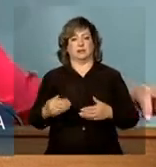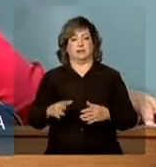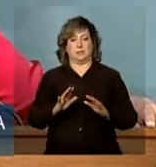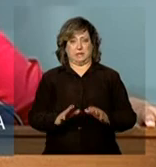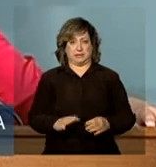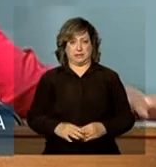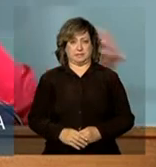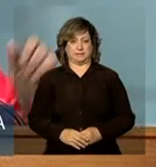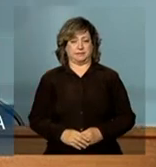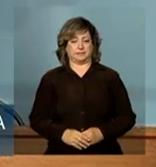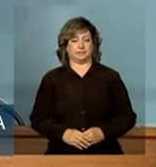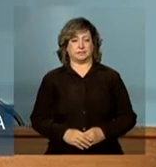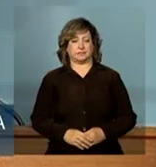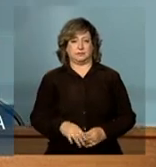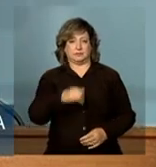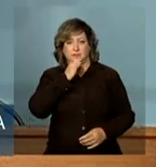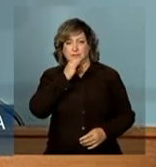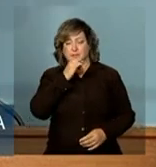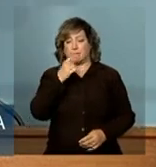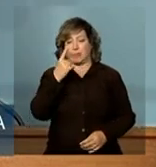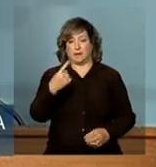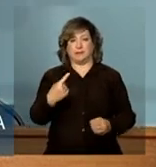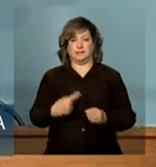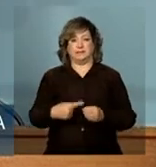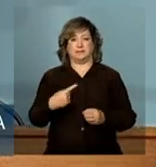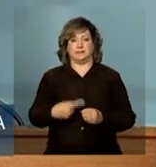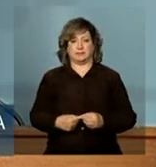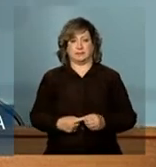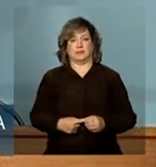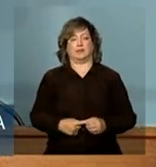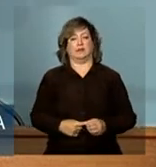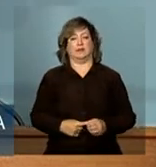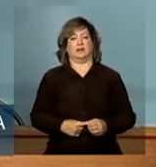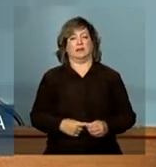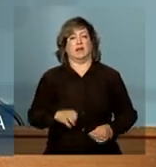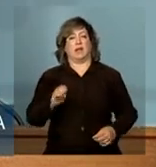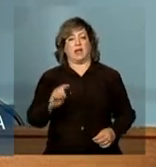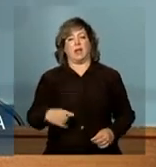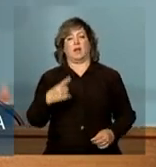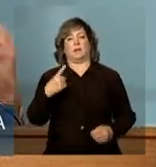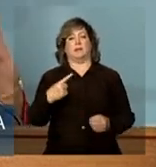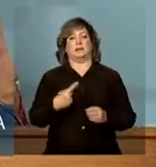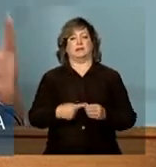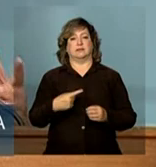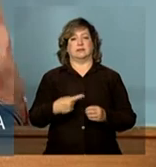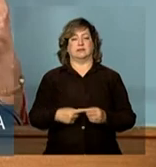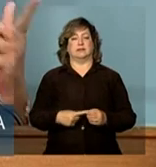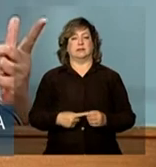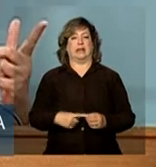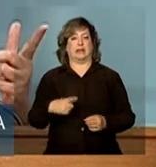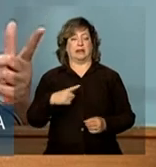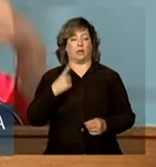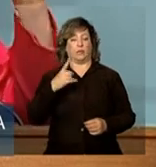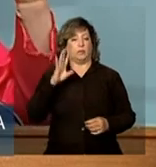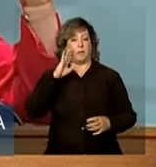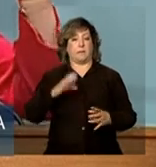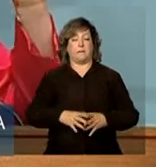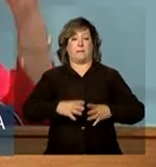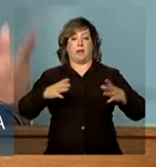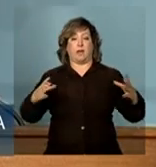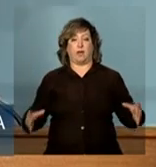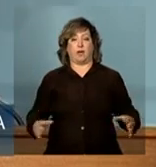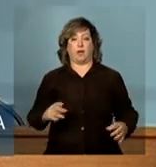Agora, numa cidade, que é uma cidade que tem seguramente um dos maiores polos